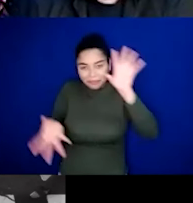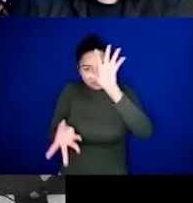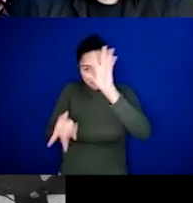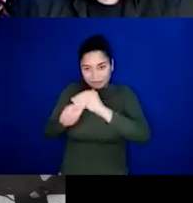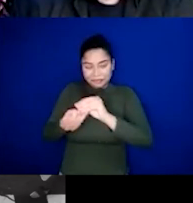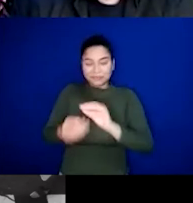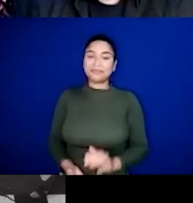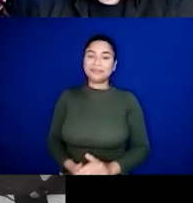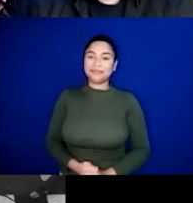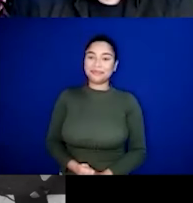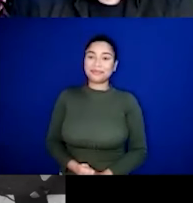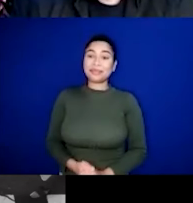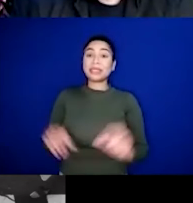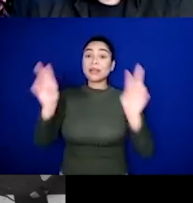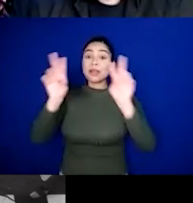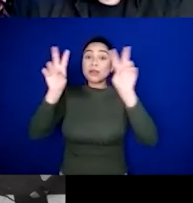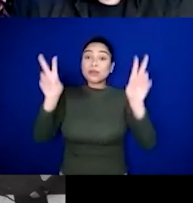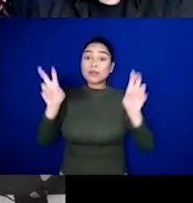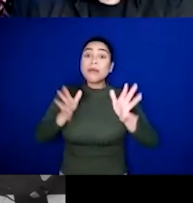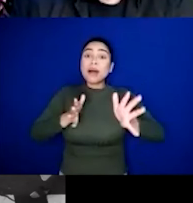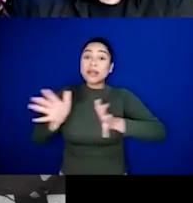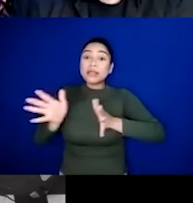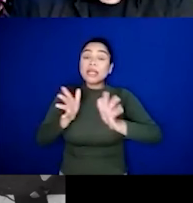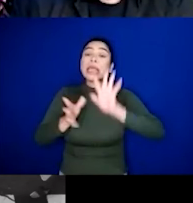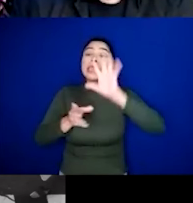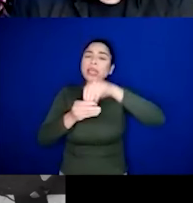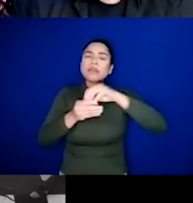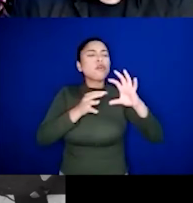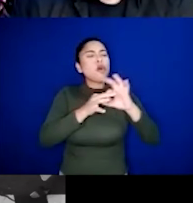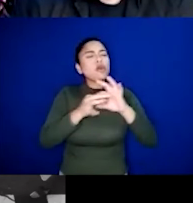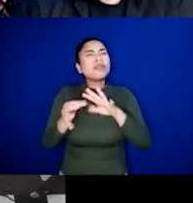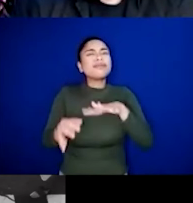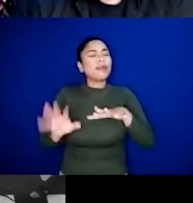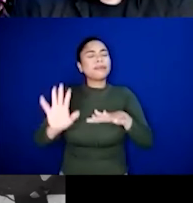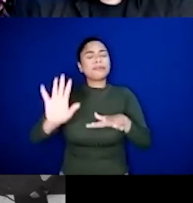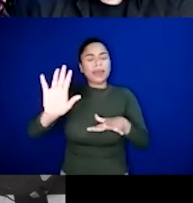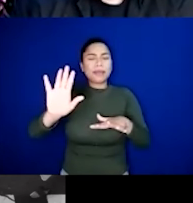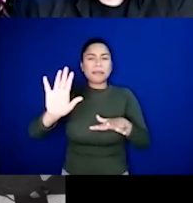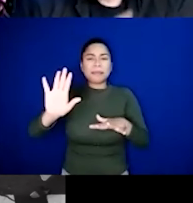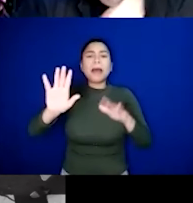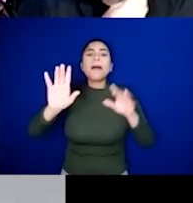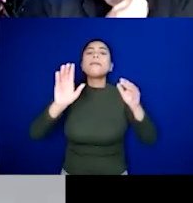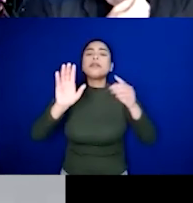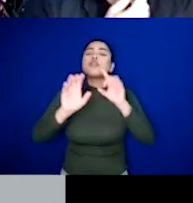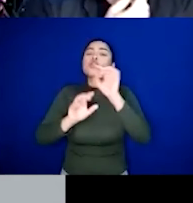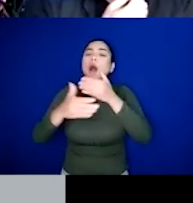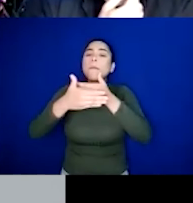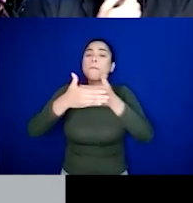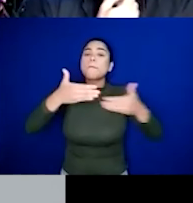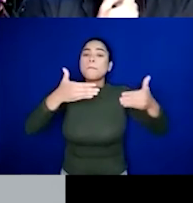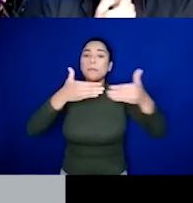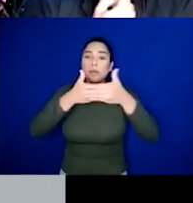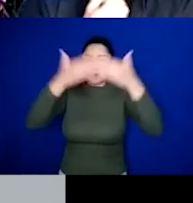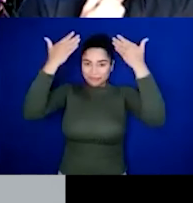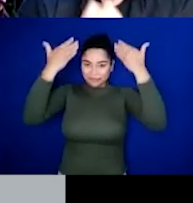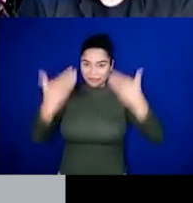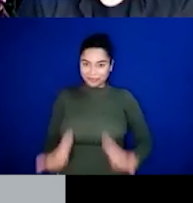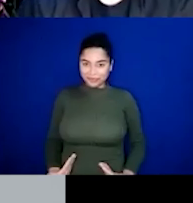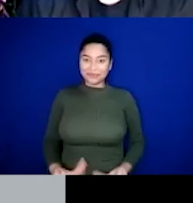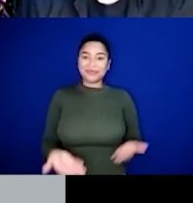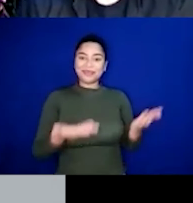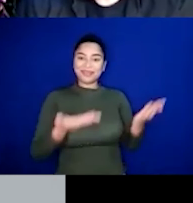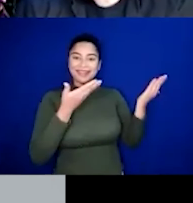falando da acessibilidade no contexto geral aliás deixa eu passar o próximo slide aqui só para me apresentar aqui o restante da